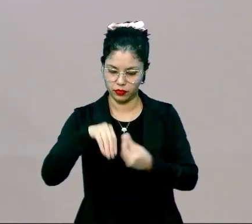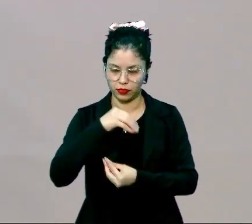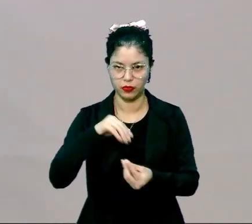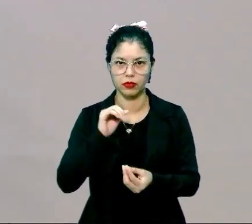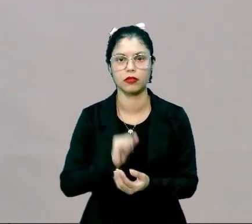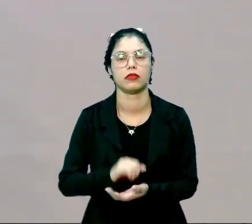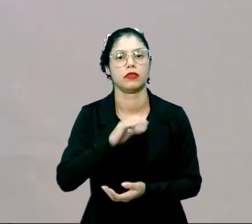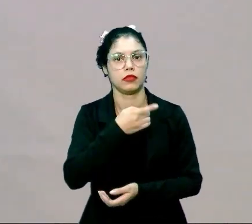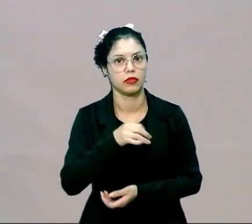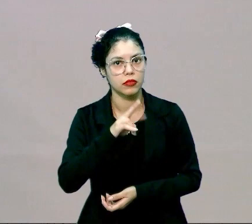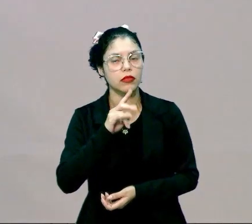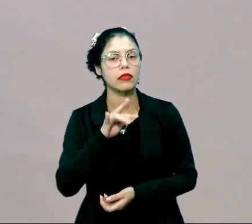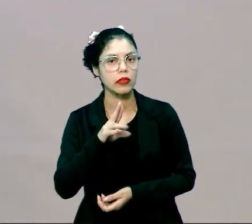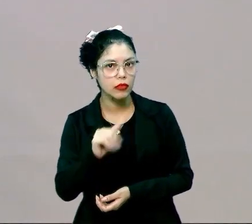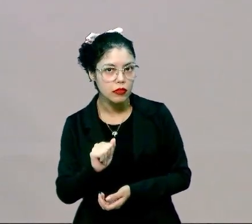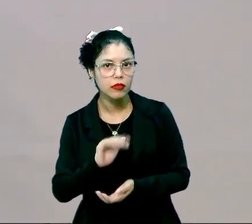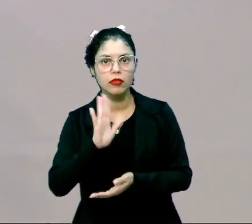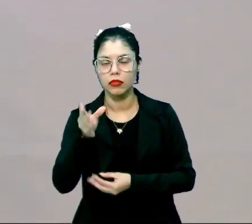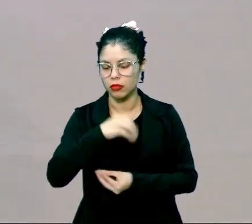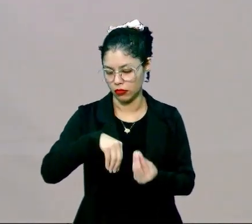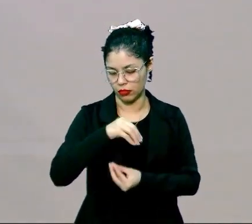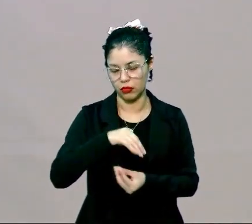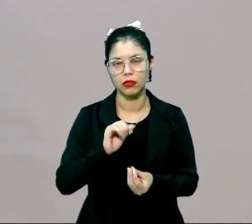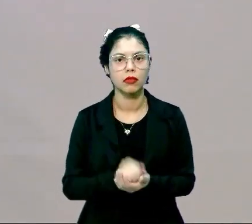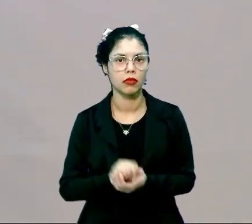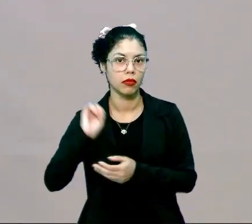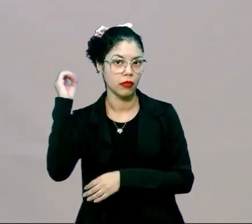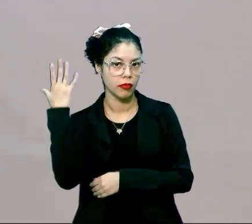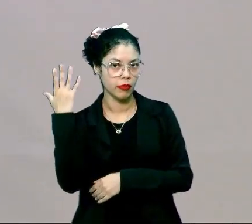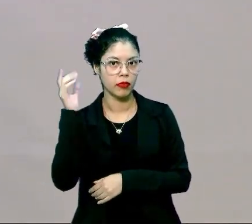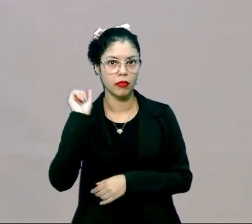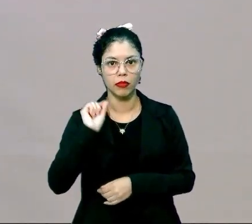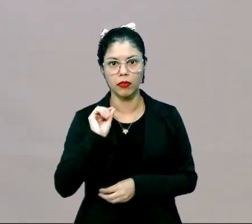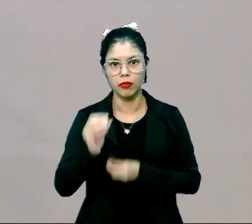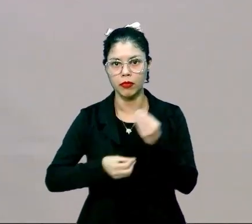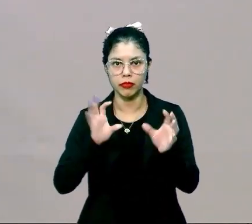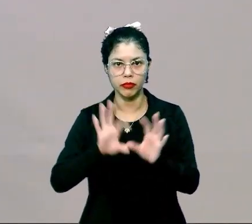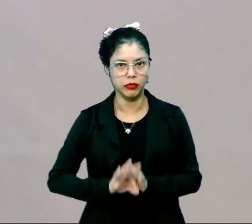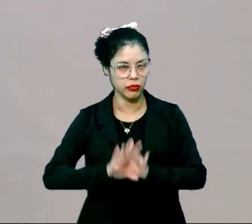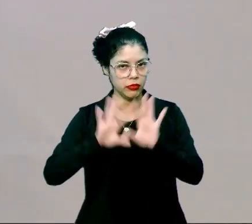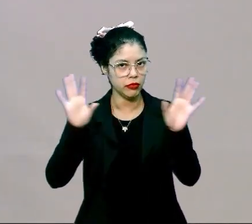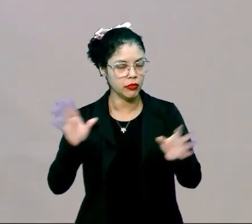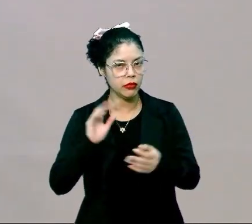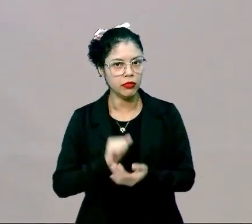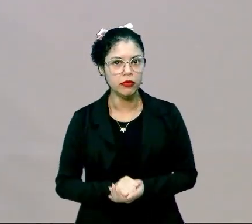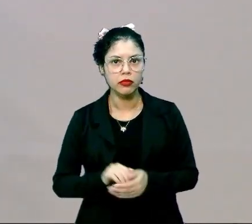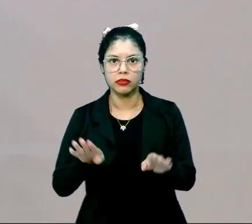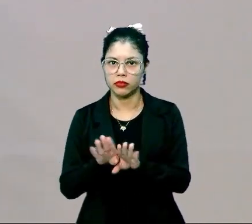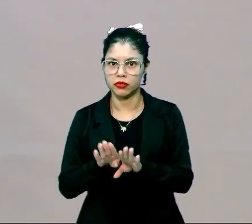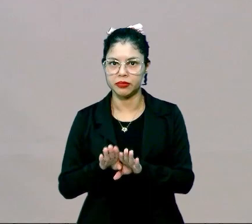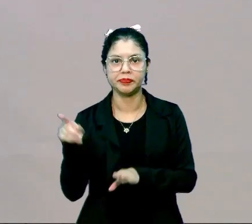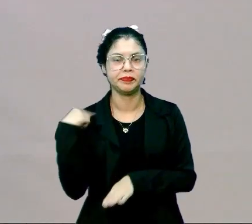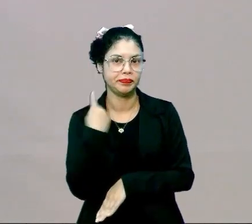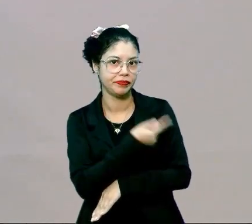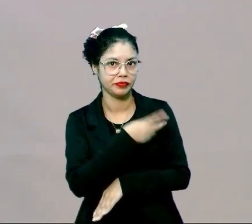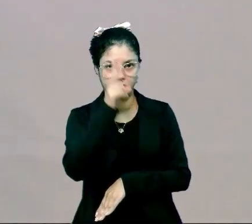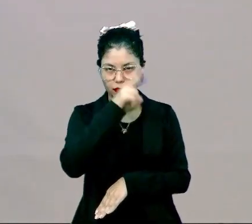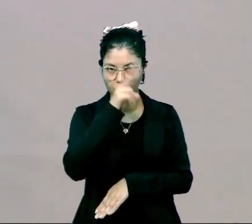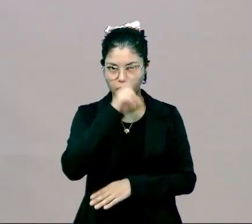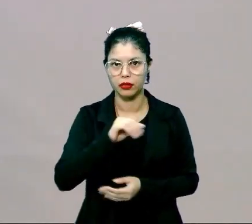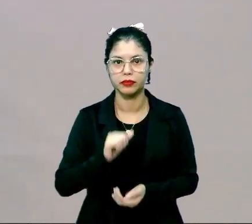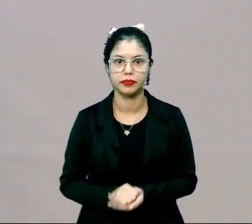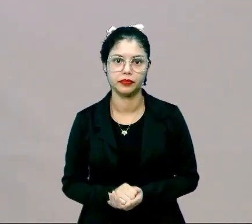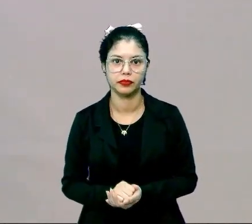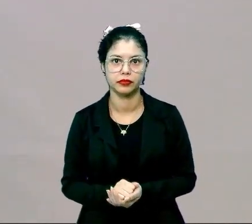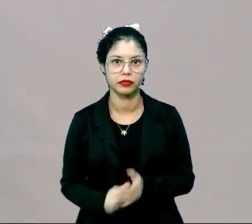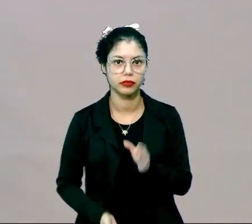que são exotérmicas são reações que ocorrem e liberam calor para o meio. Então, é só a gente lembrar da origem